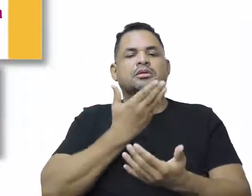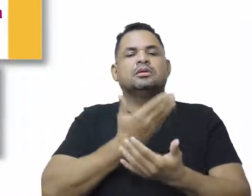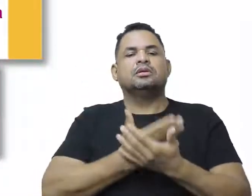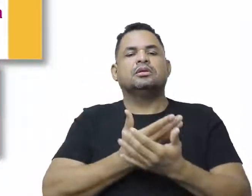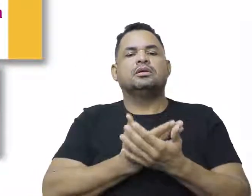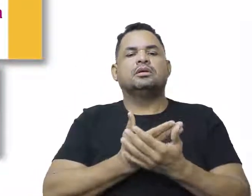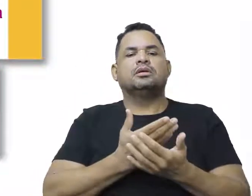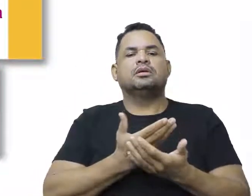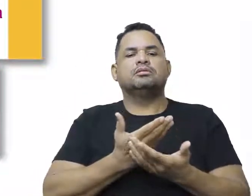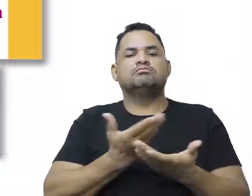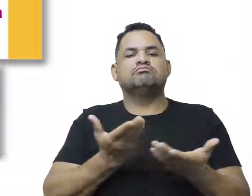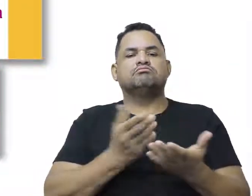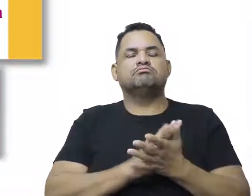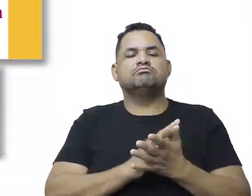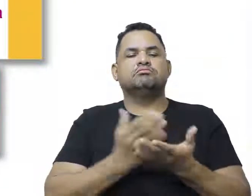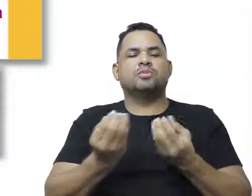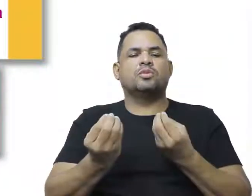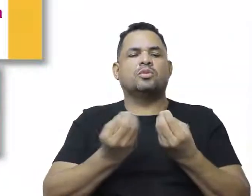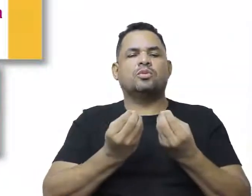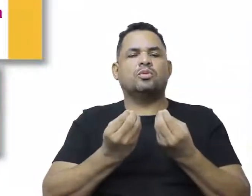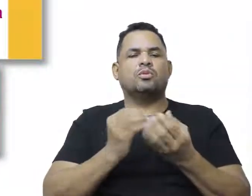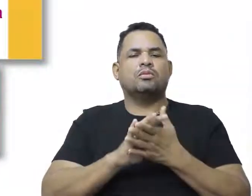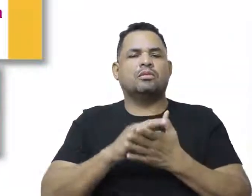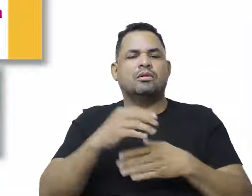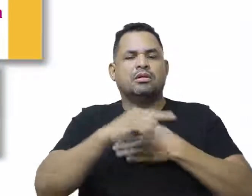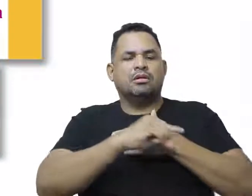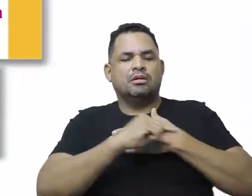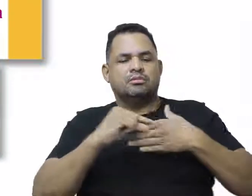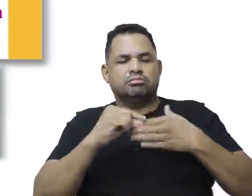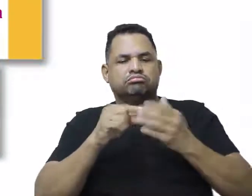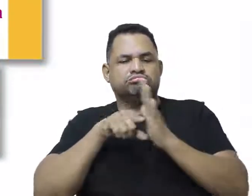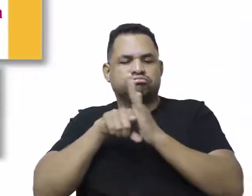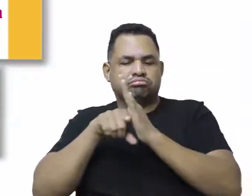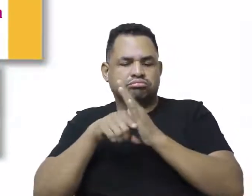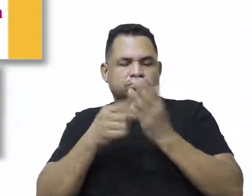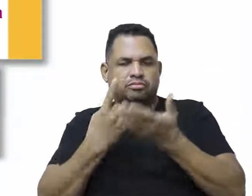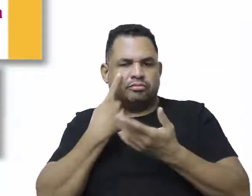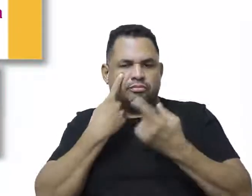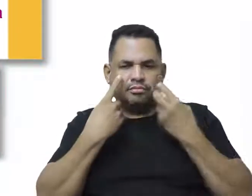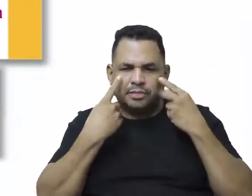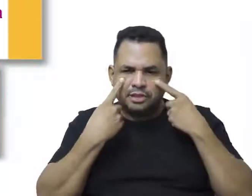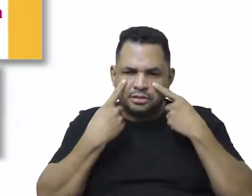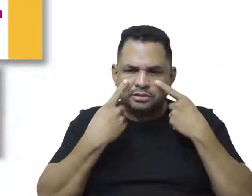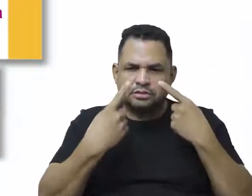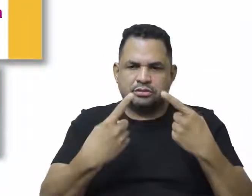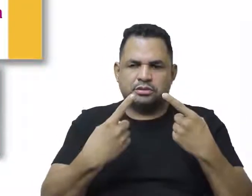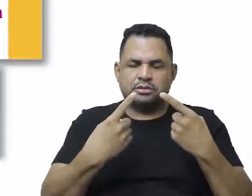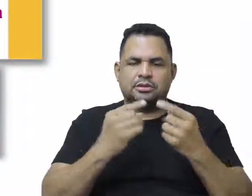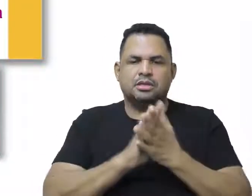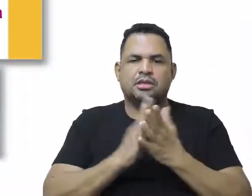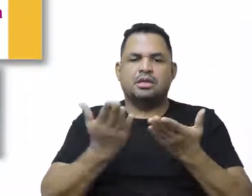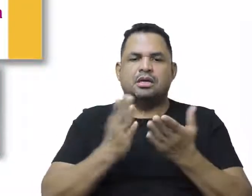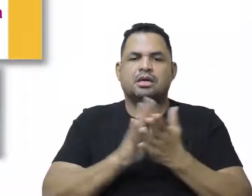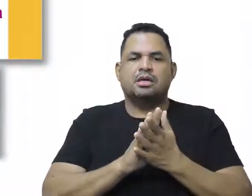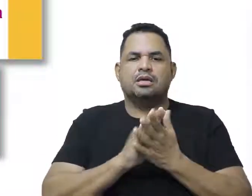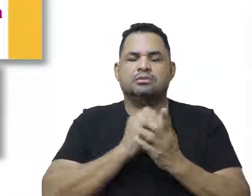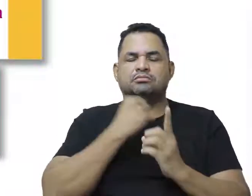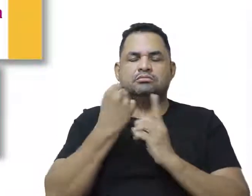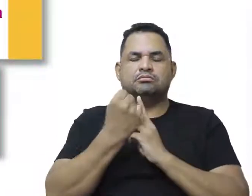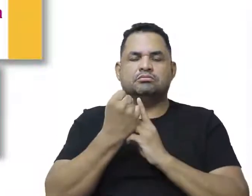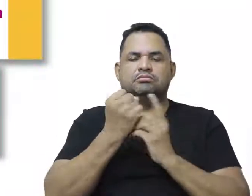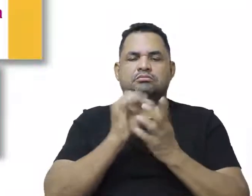a gente fala um pouquinho como que cada o tocada Studio as mudanças sociais né a partir